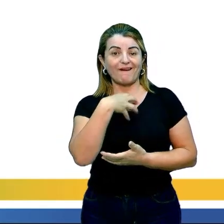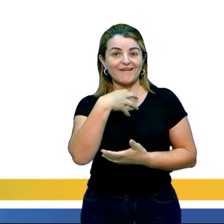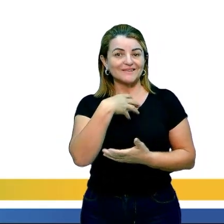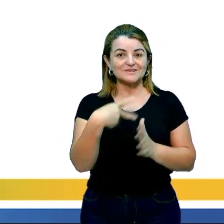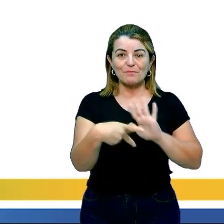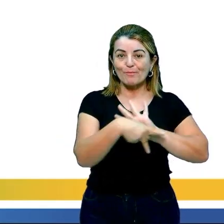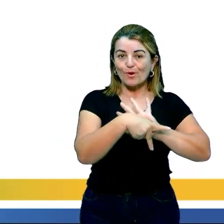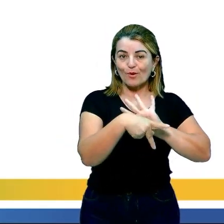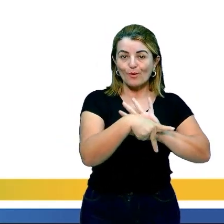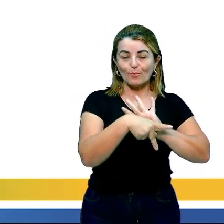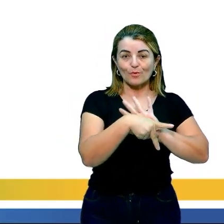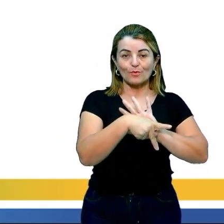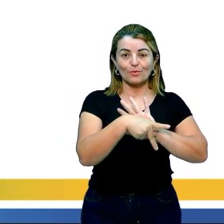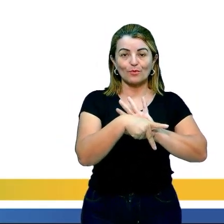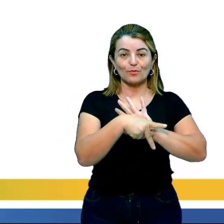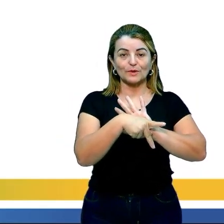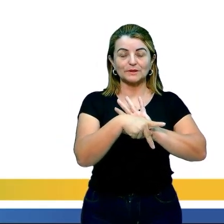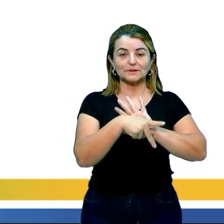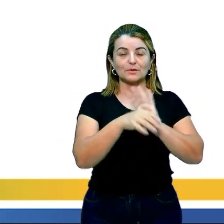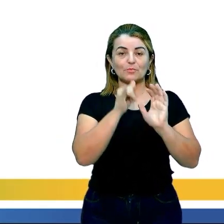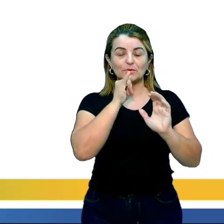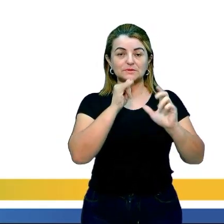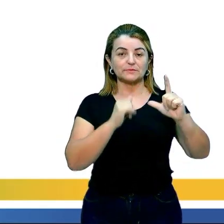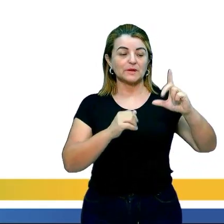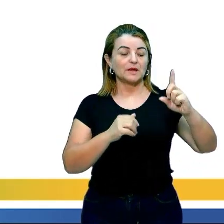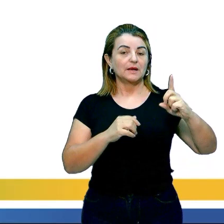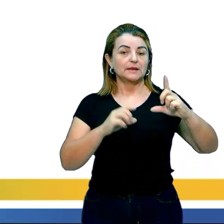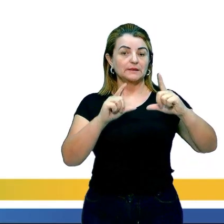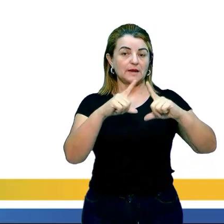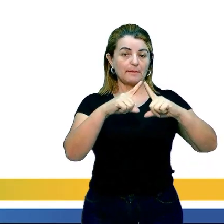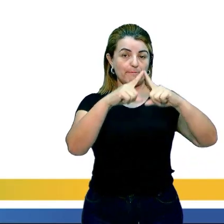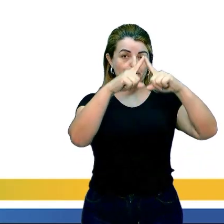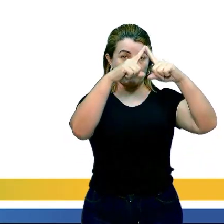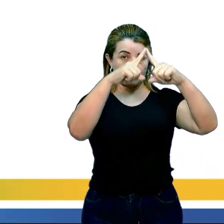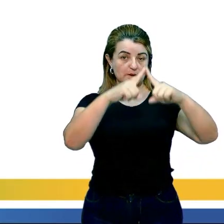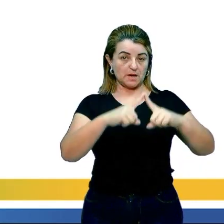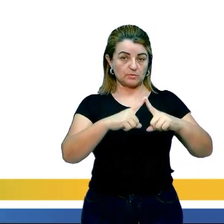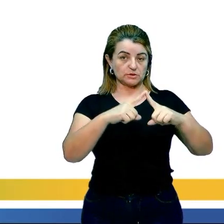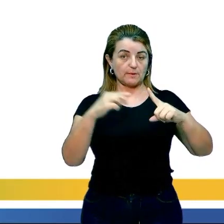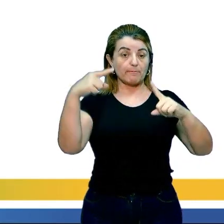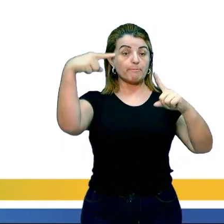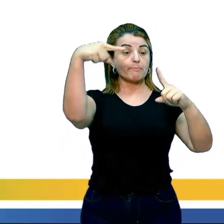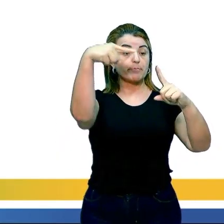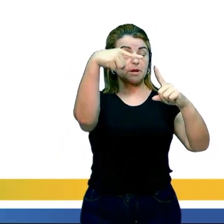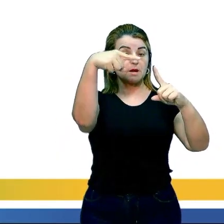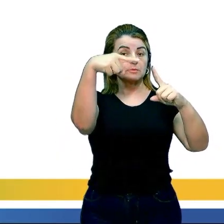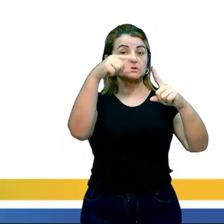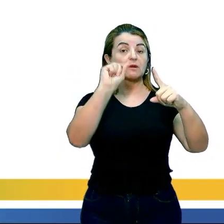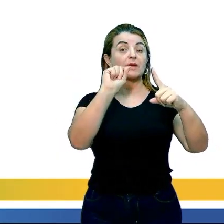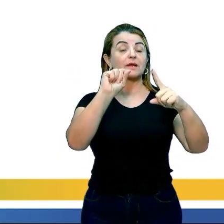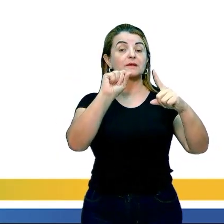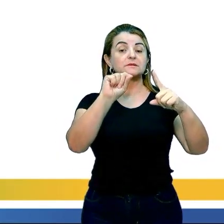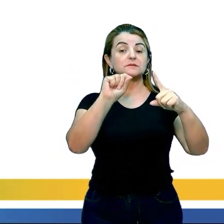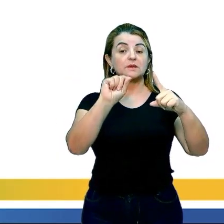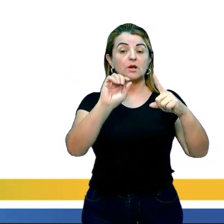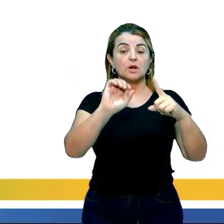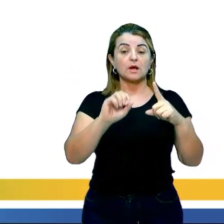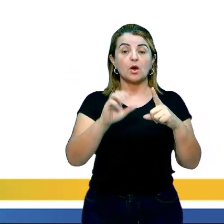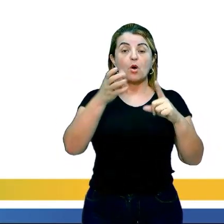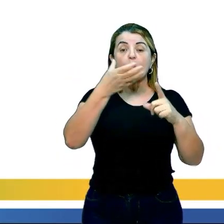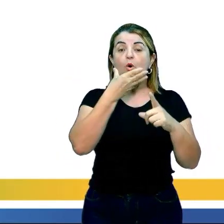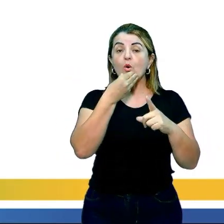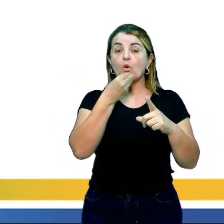específicas que estava lá no topo da pirâmides os eupátridas quem eram os eupátridas homens